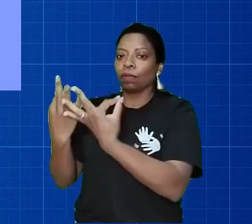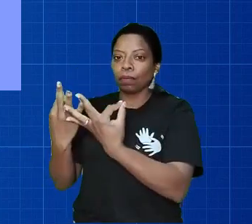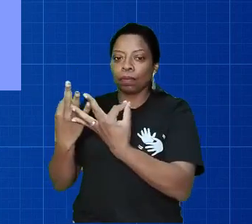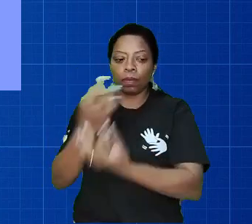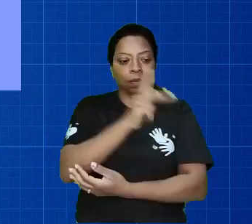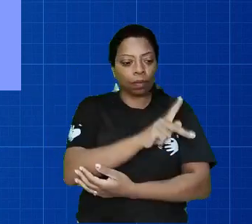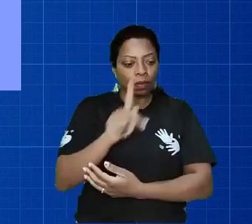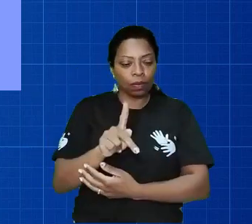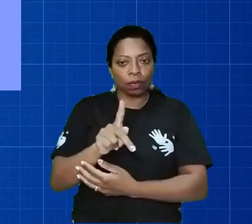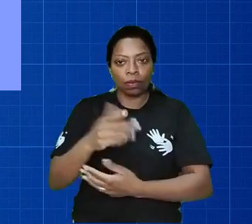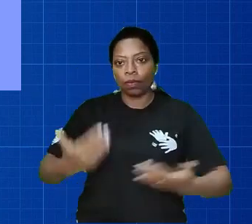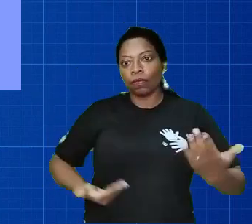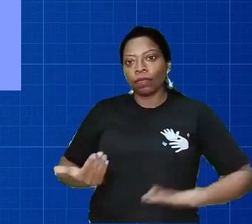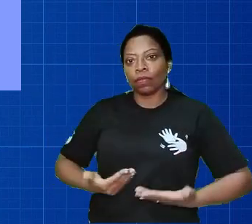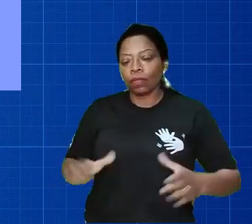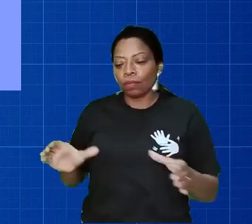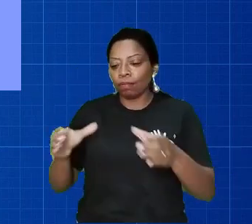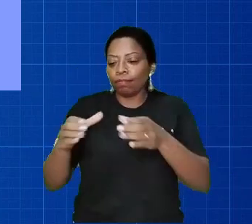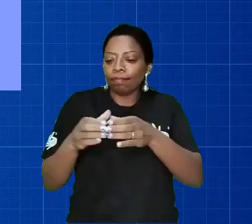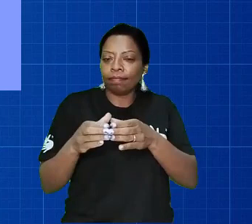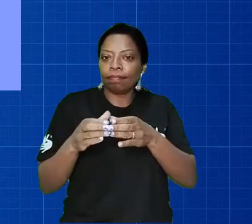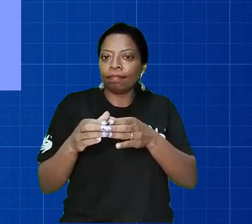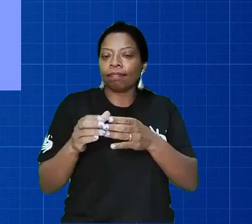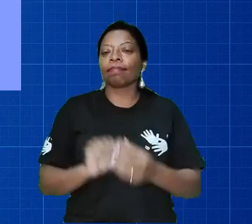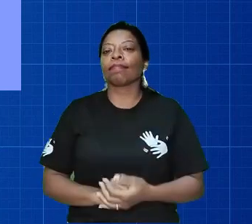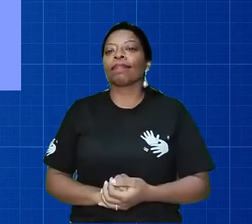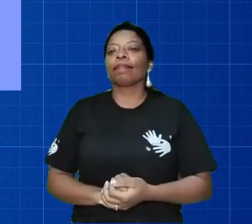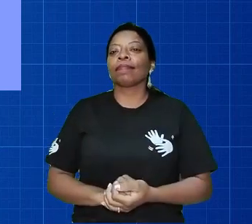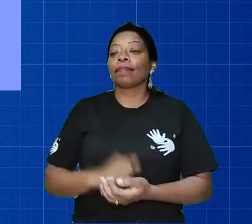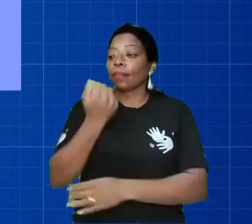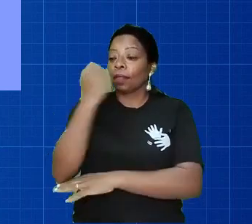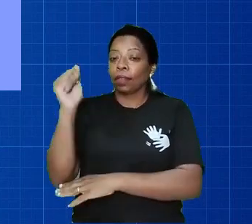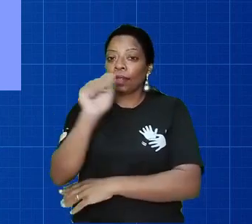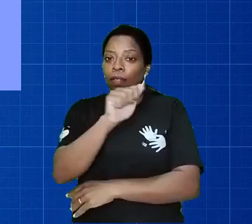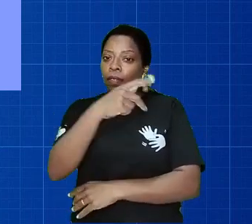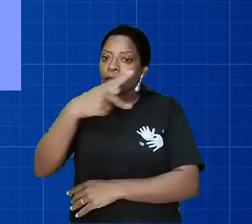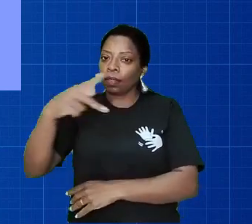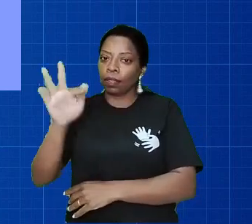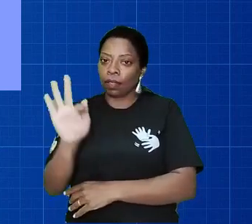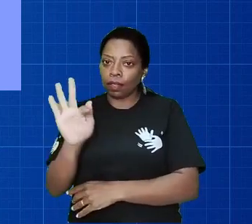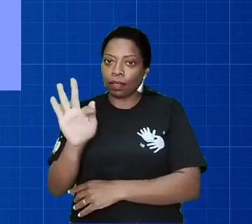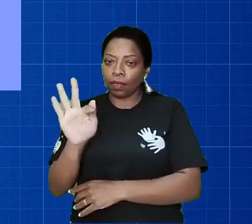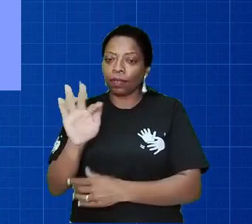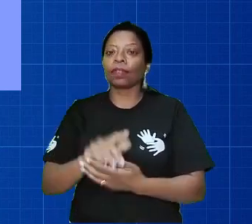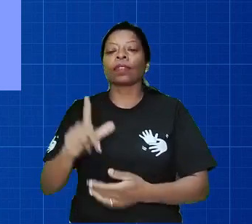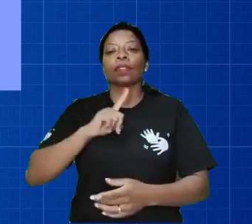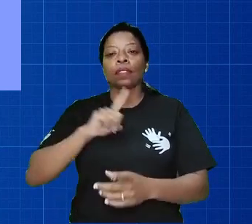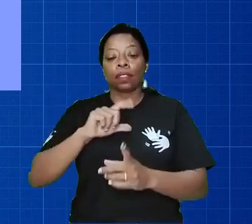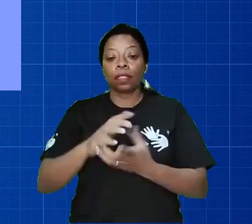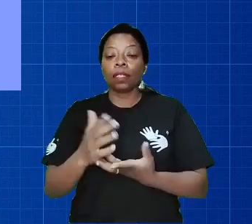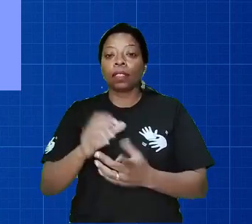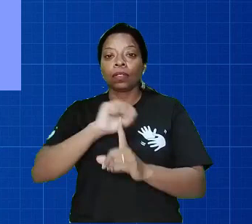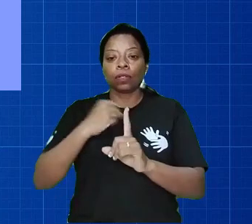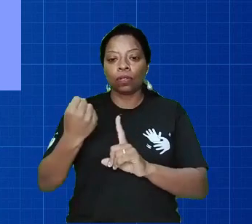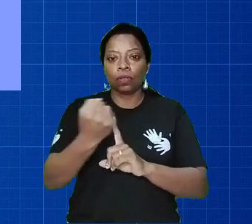funcionários da unidade. A APPF, ela é uma sociedade civil com personalidade